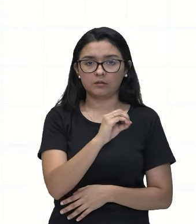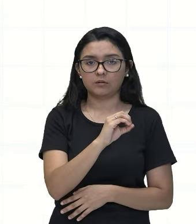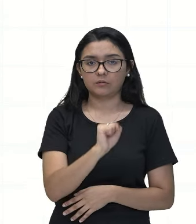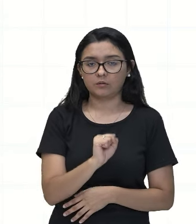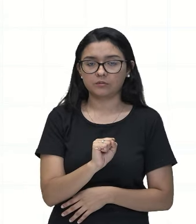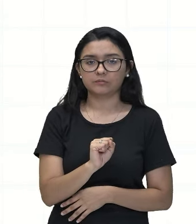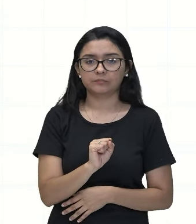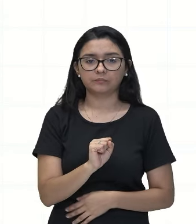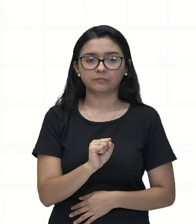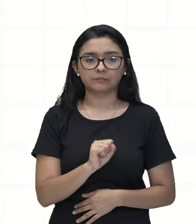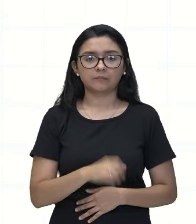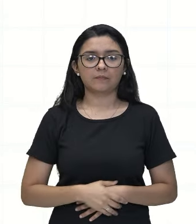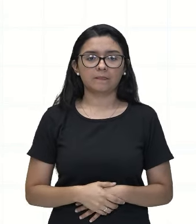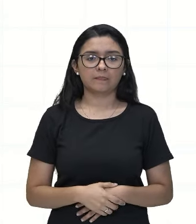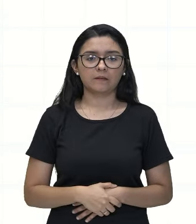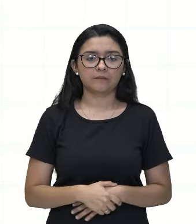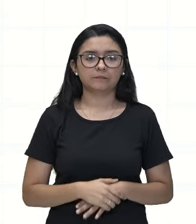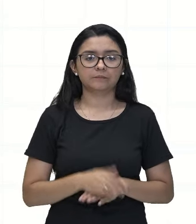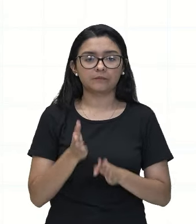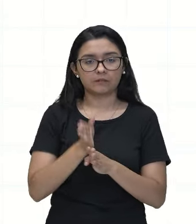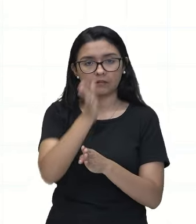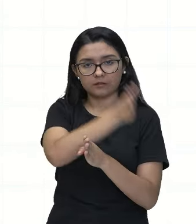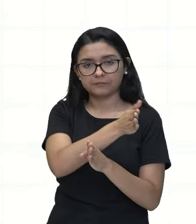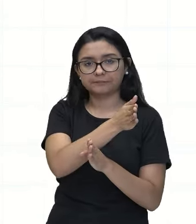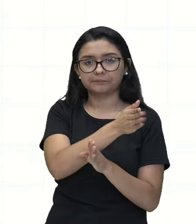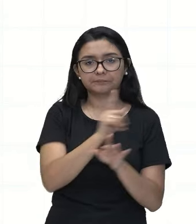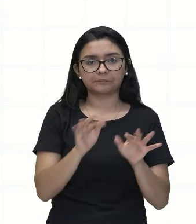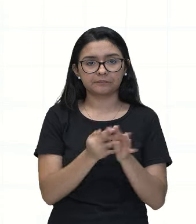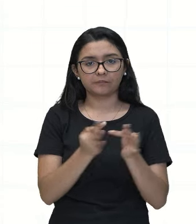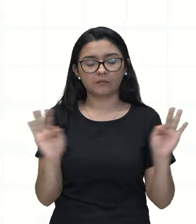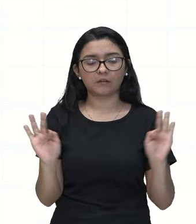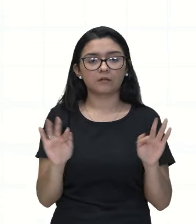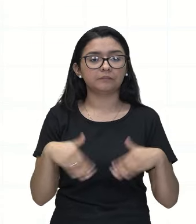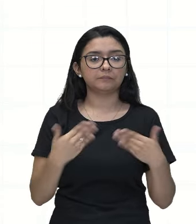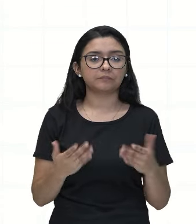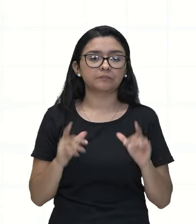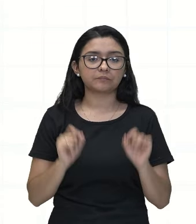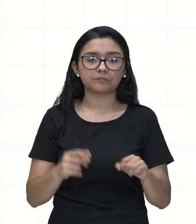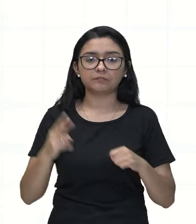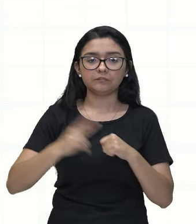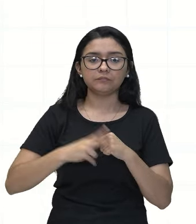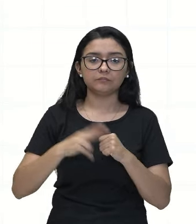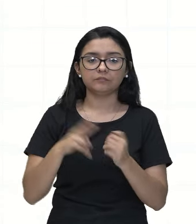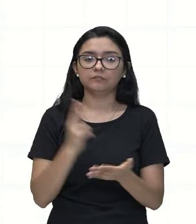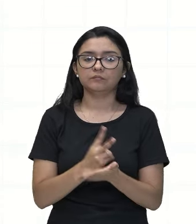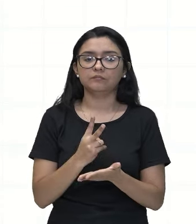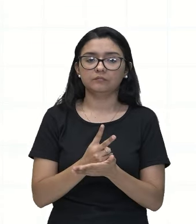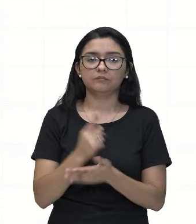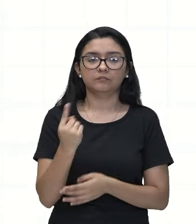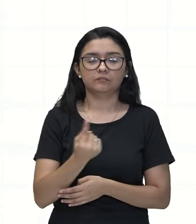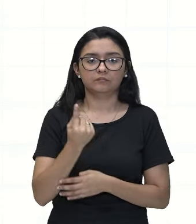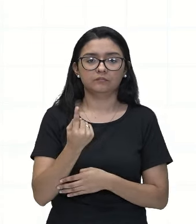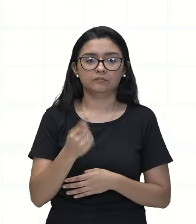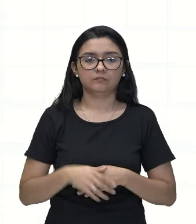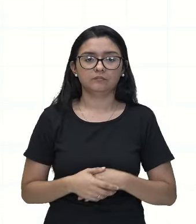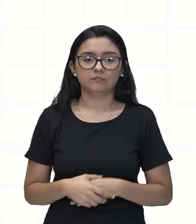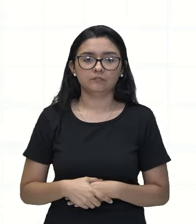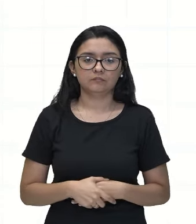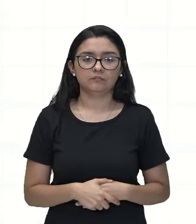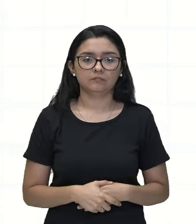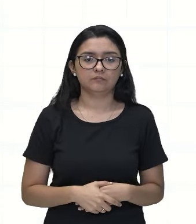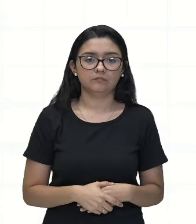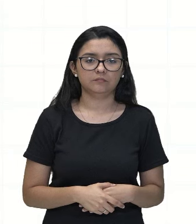artigo os aqui antes do nome então o verbo sempre vai ficar no singular tá